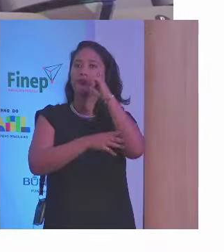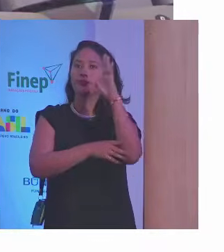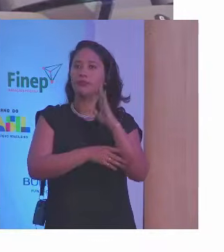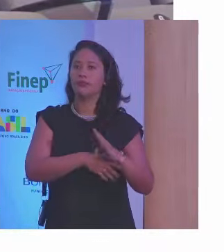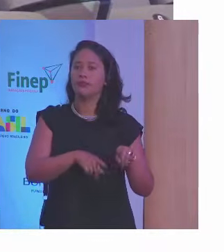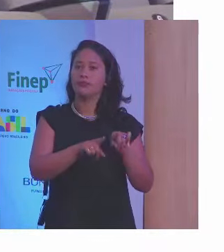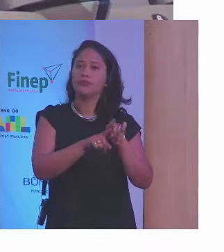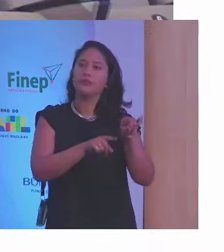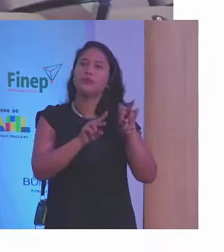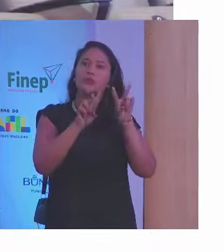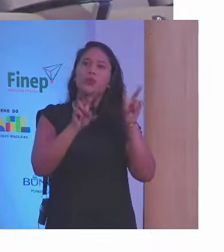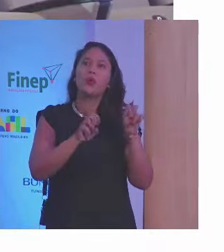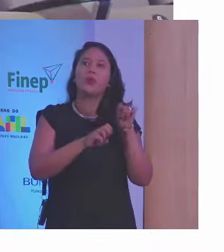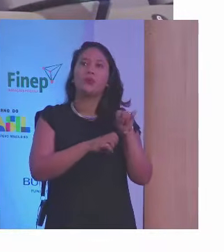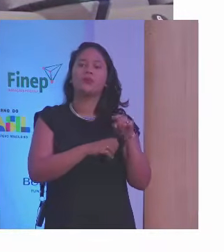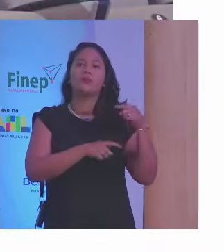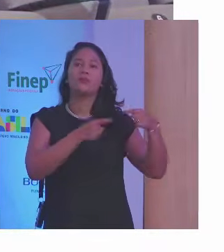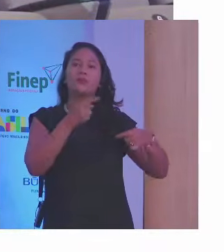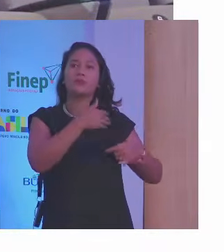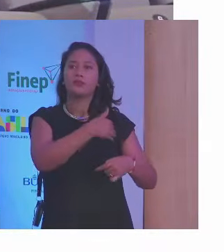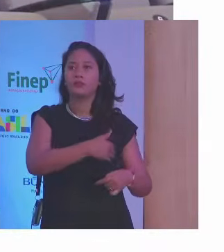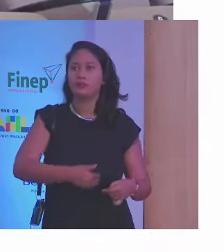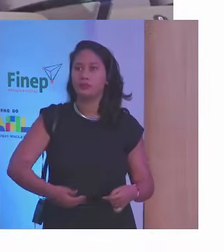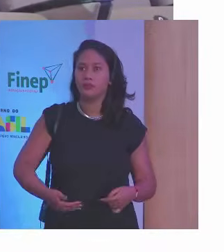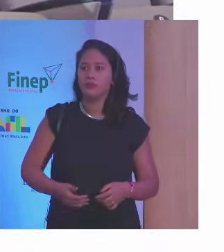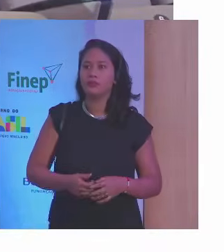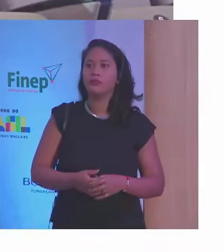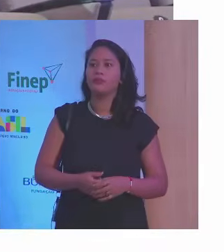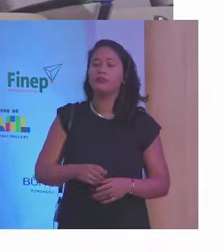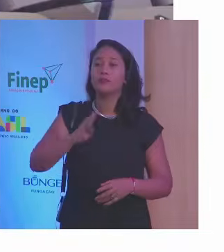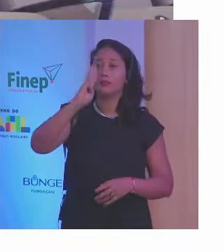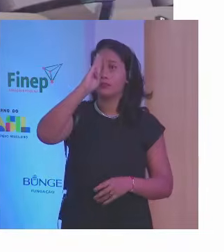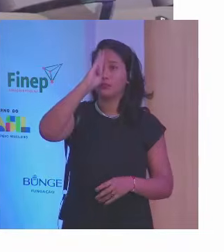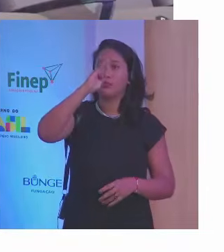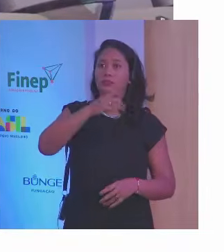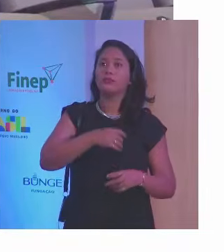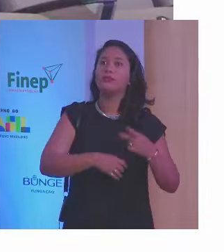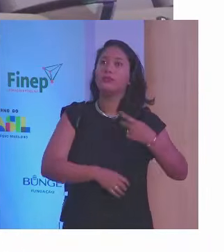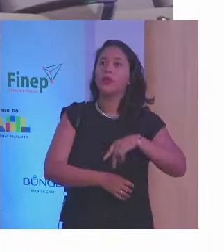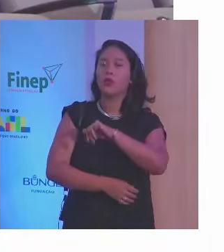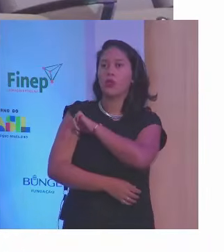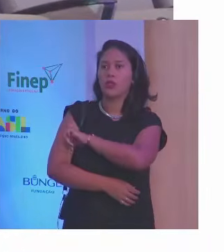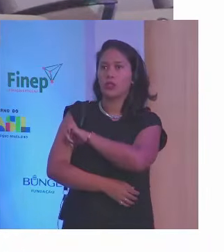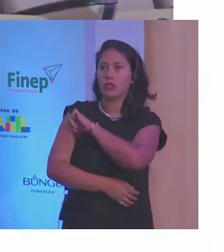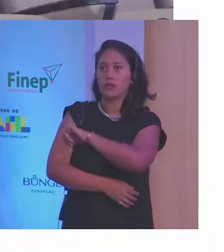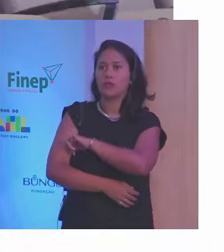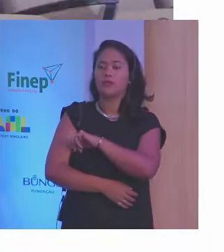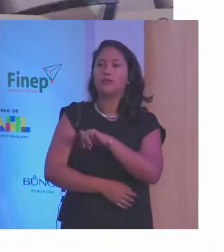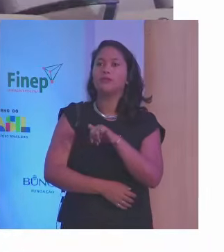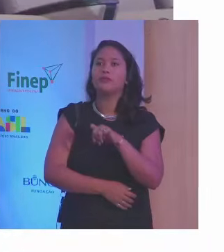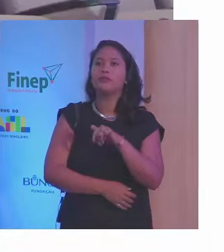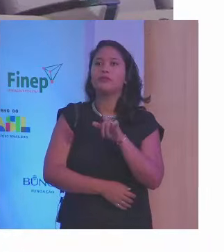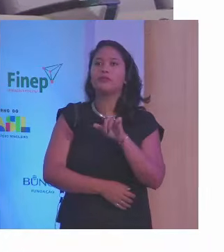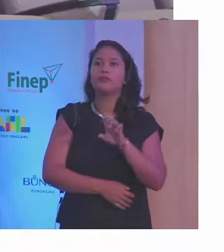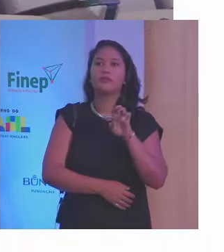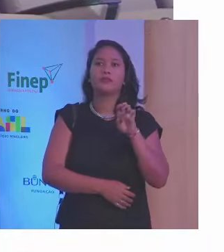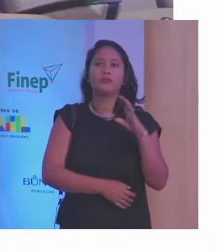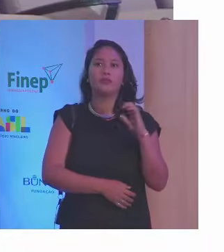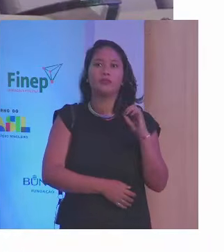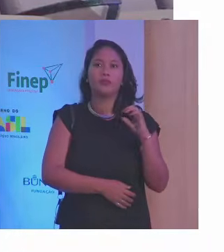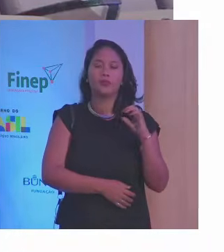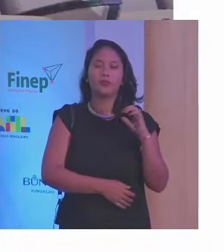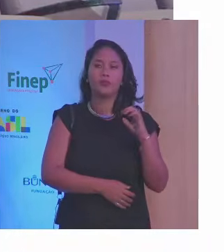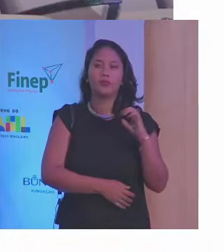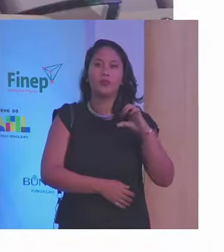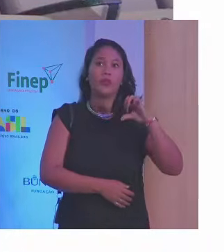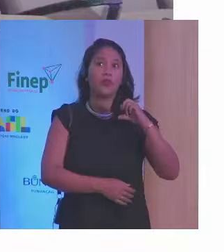sobre políticas públicas e ambientais, e principalmente o Rio de Janeiro. A gente teve a Eco 92, né, no início do